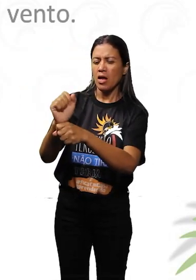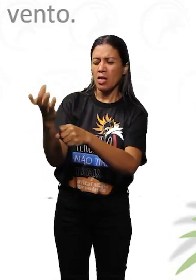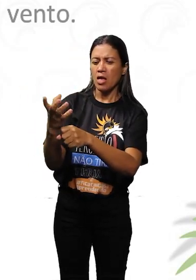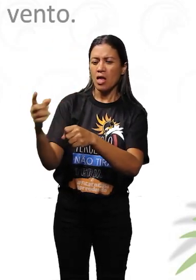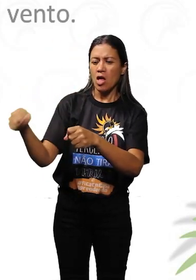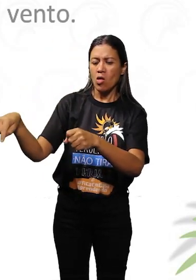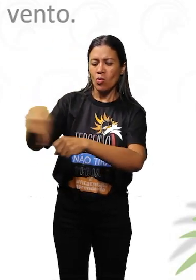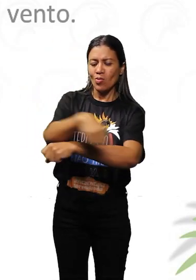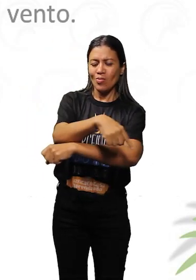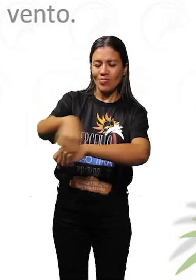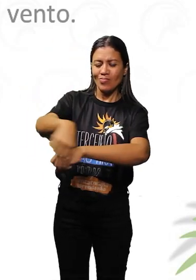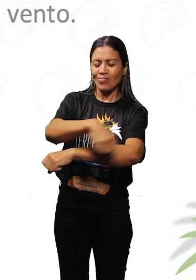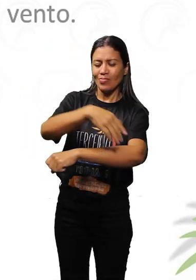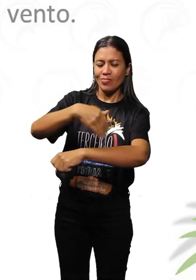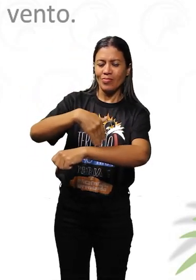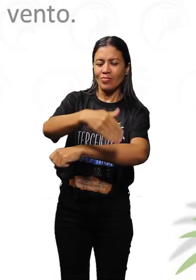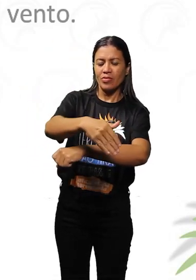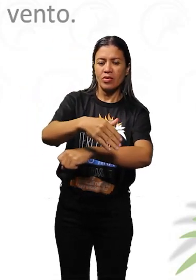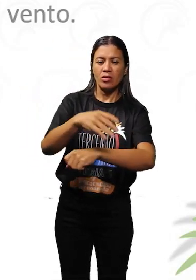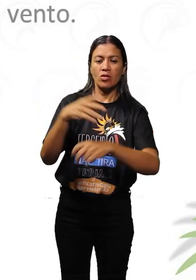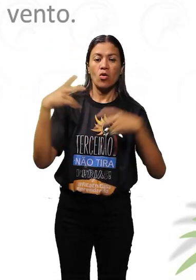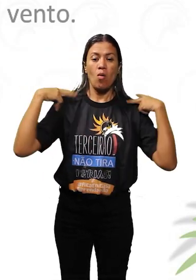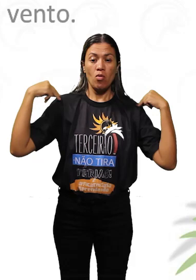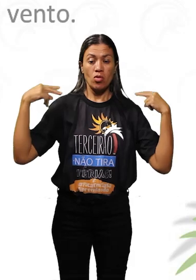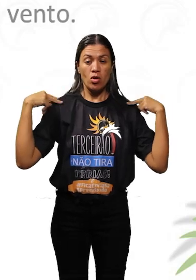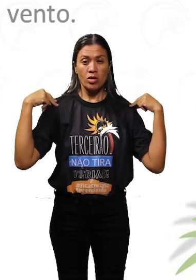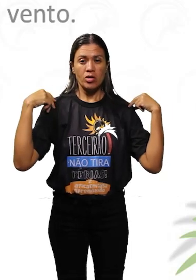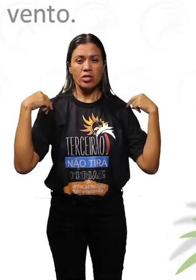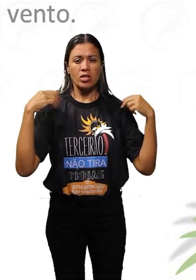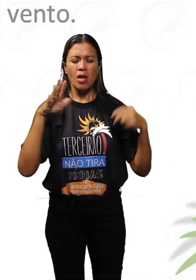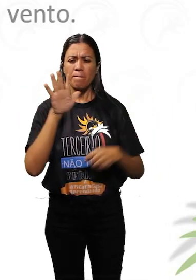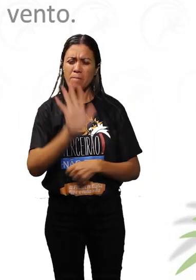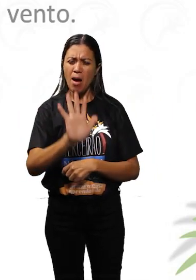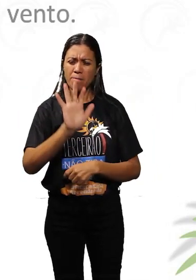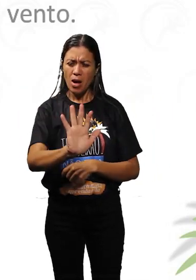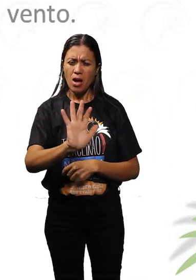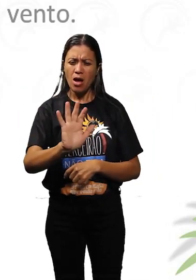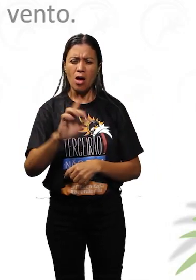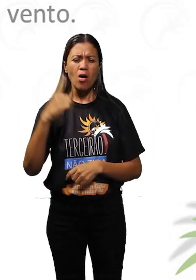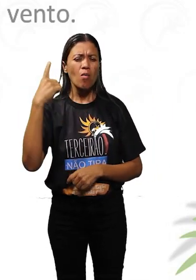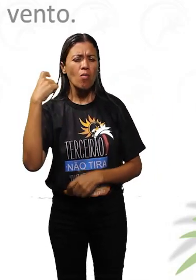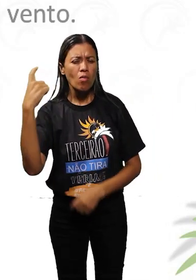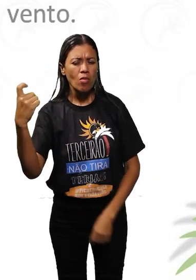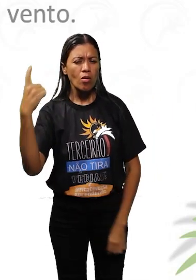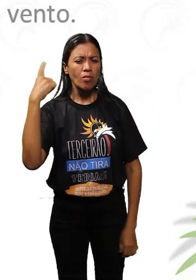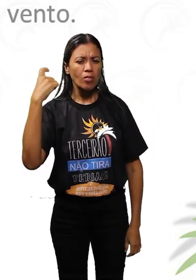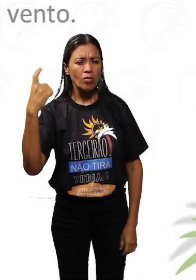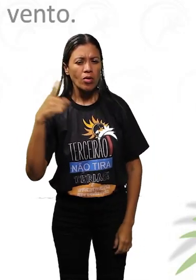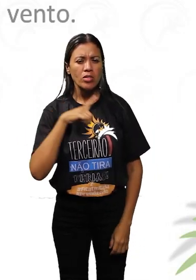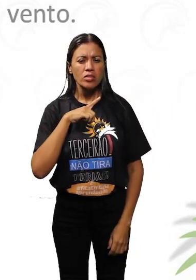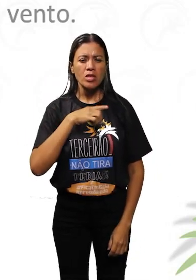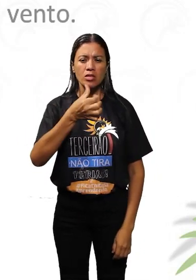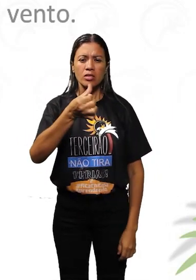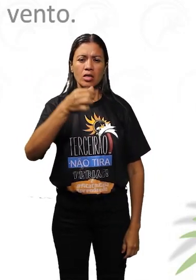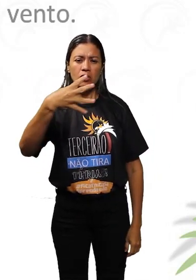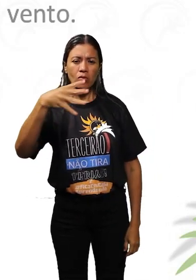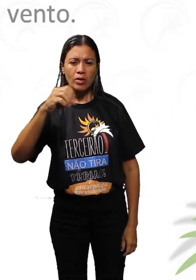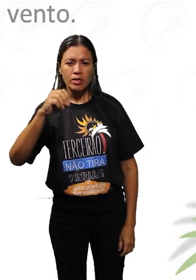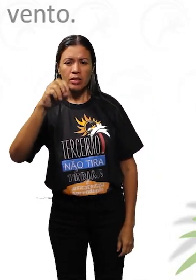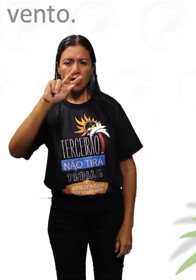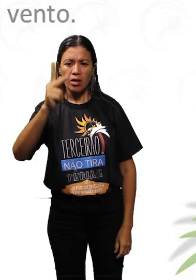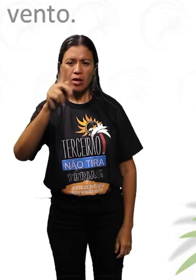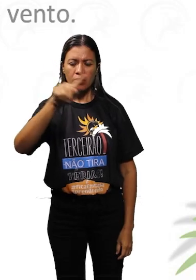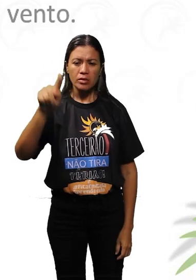atravessar a estrada. O motorista do carro, para alertá-la, toca a buzina, cujo som por ele ouvido tem 640